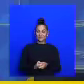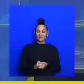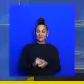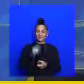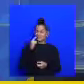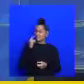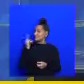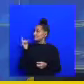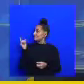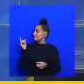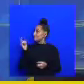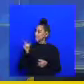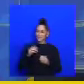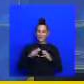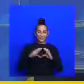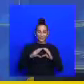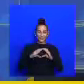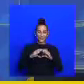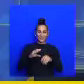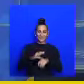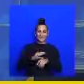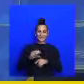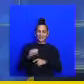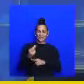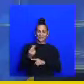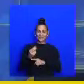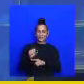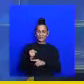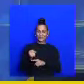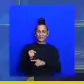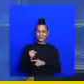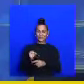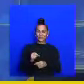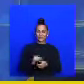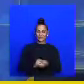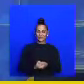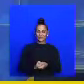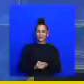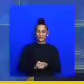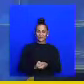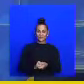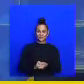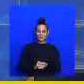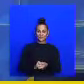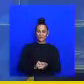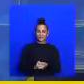Mais um número chegando, bola cinza 28. Cinza número 28.